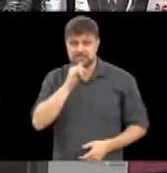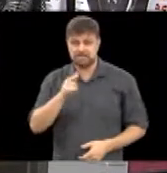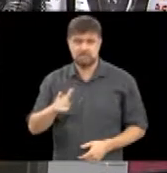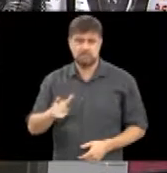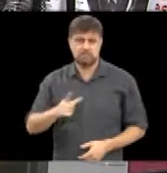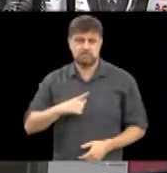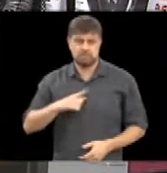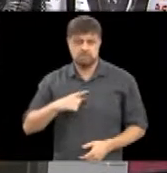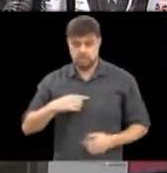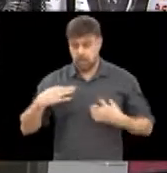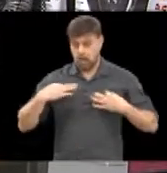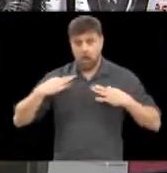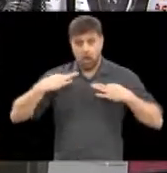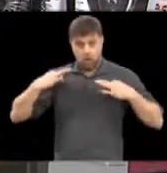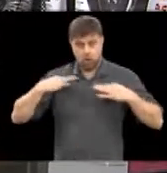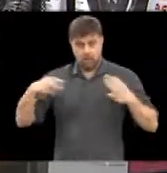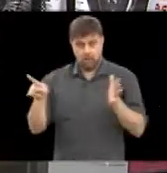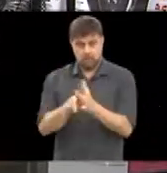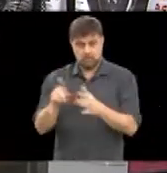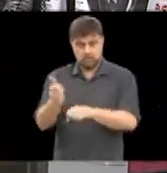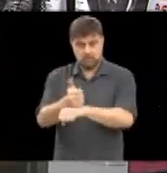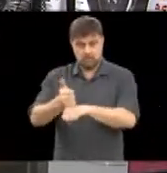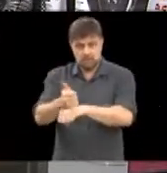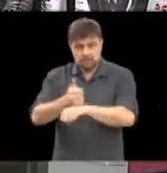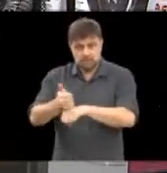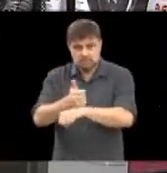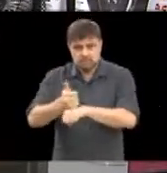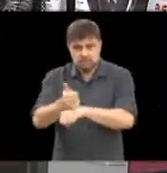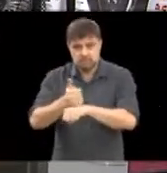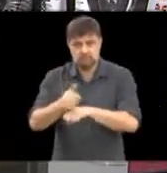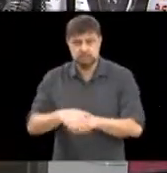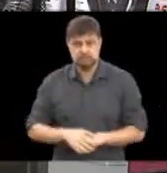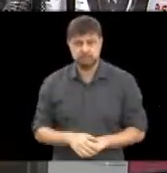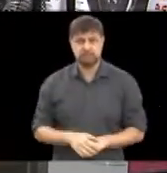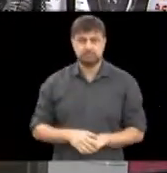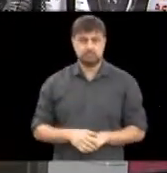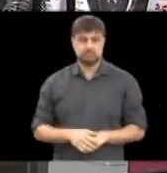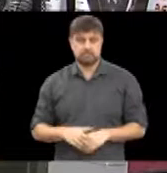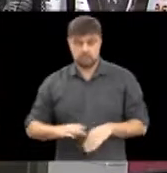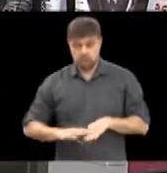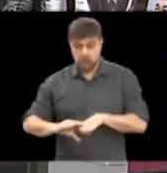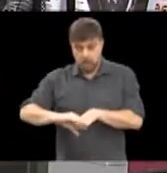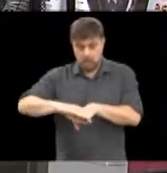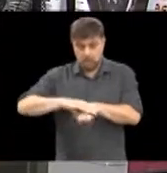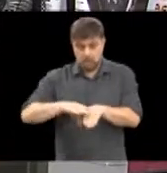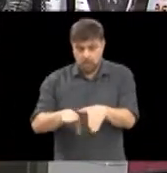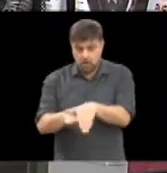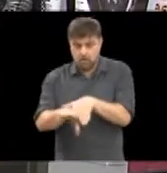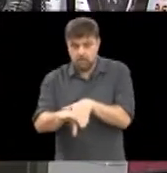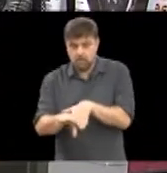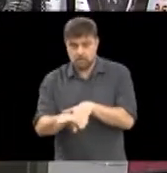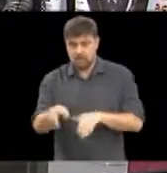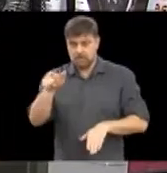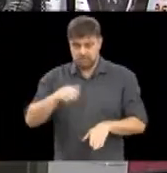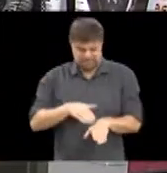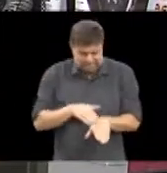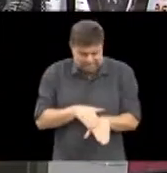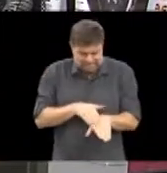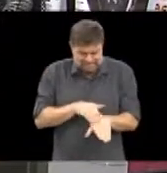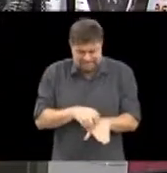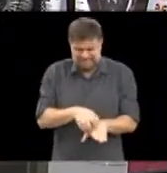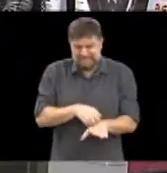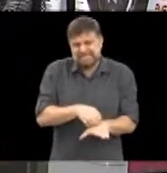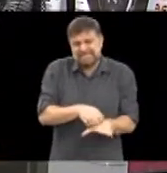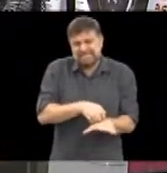que são uniformes, né, próprios de cada lugar. Essas botas, que às vezes eles desenvolvem uma dermatite